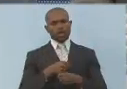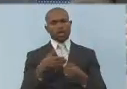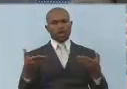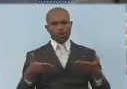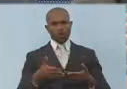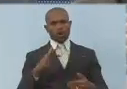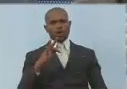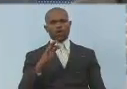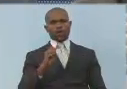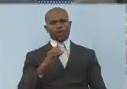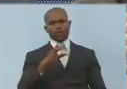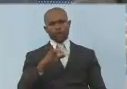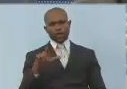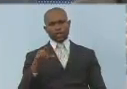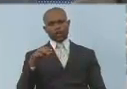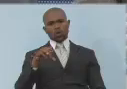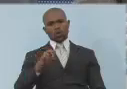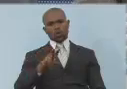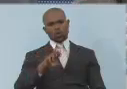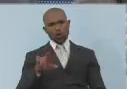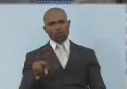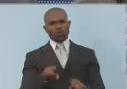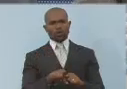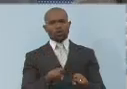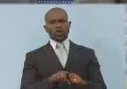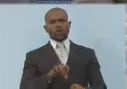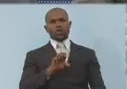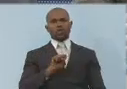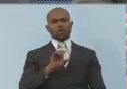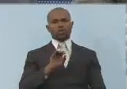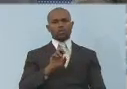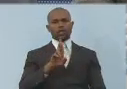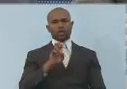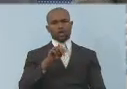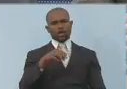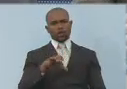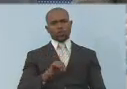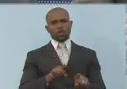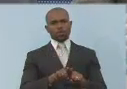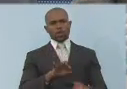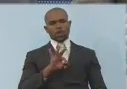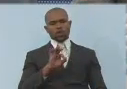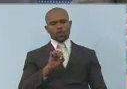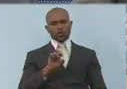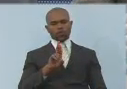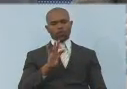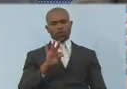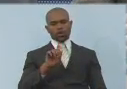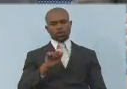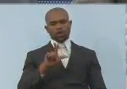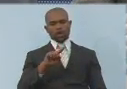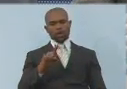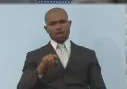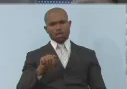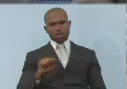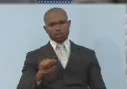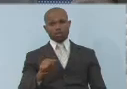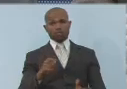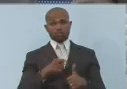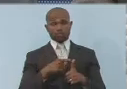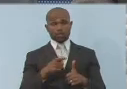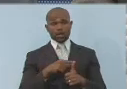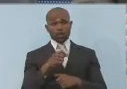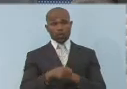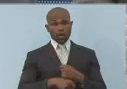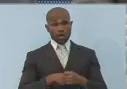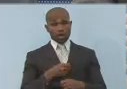Fácil Móvel. Já atendemos também o Soberana e o Fortaleza. Então, nesse primeiro ano do